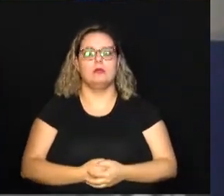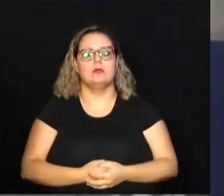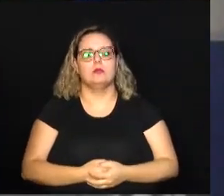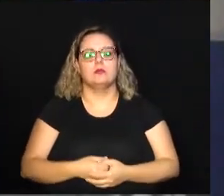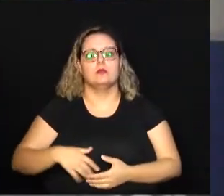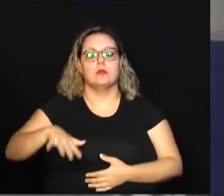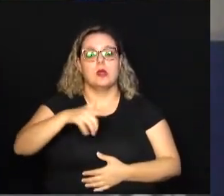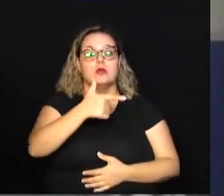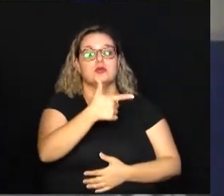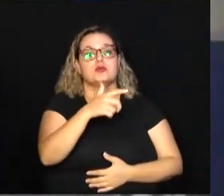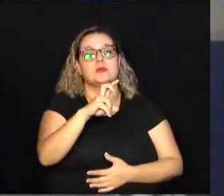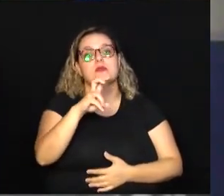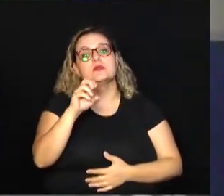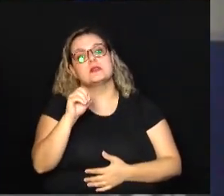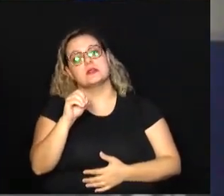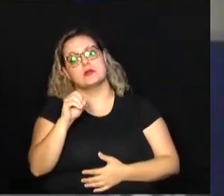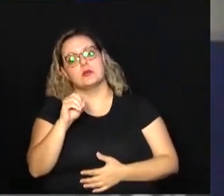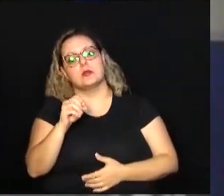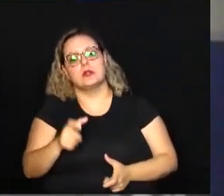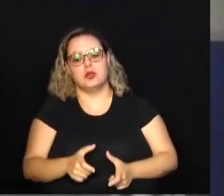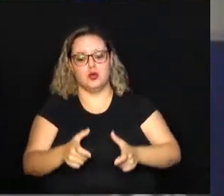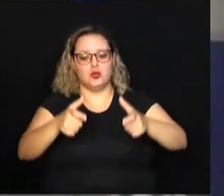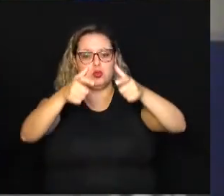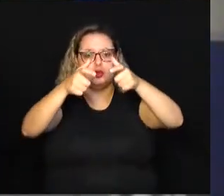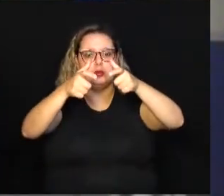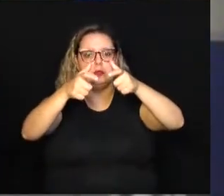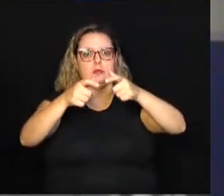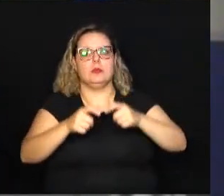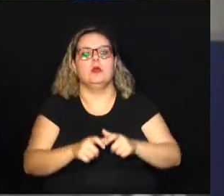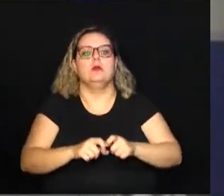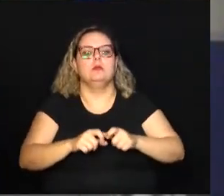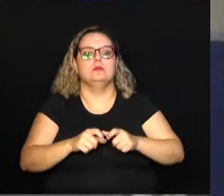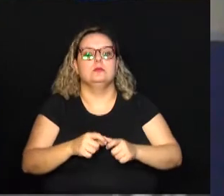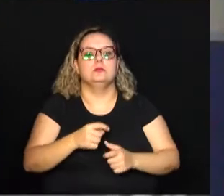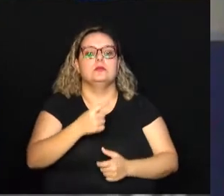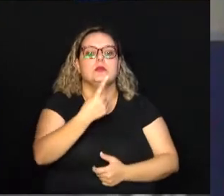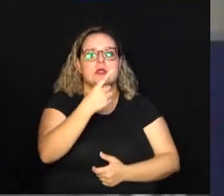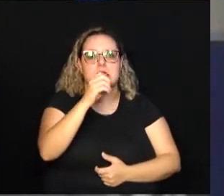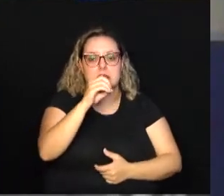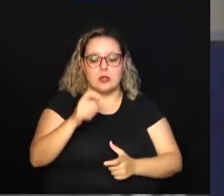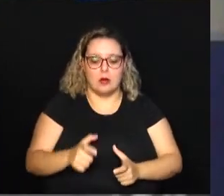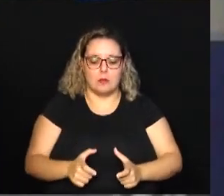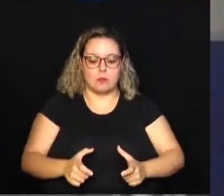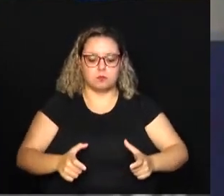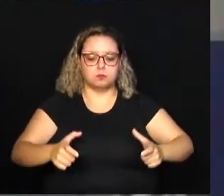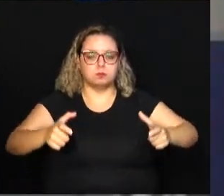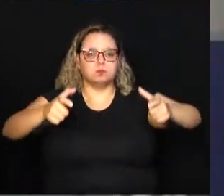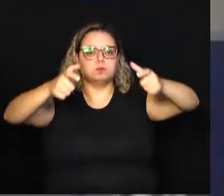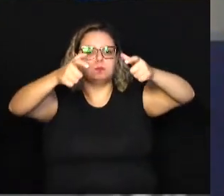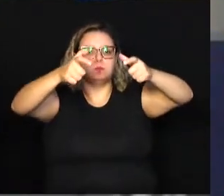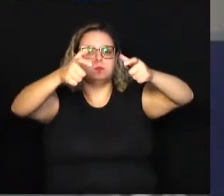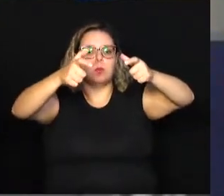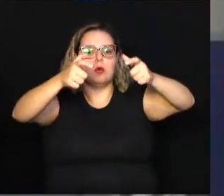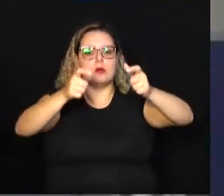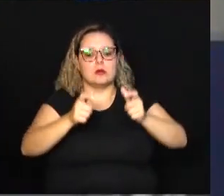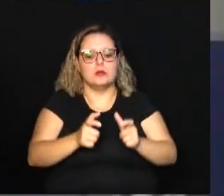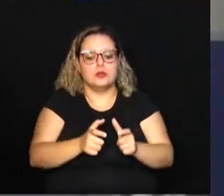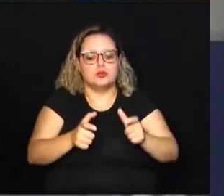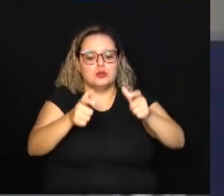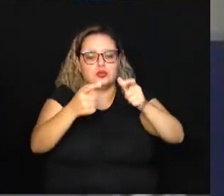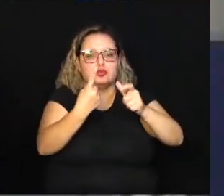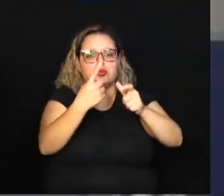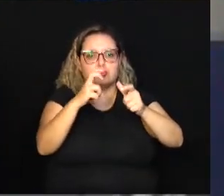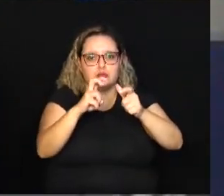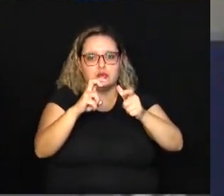250 cilindros, 150 daqueles maiores, 100 dos maiores e 150 dos menores. Chegou a